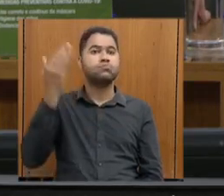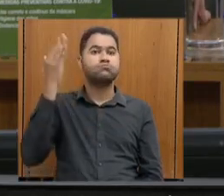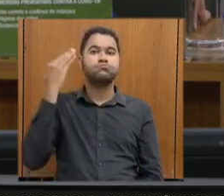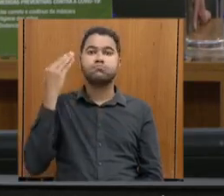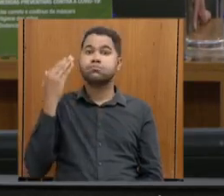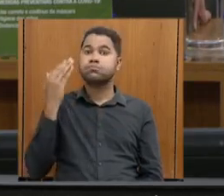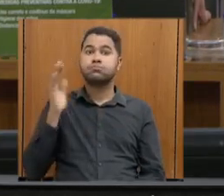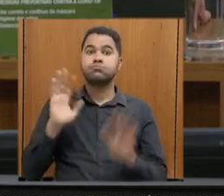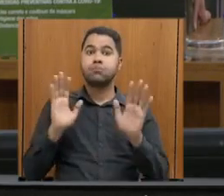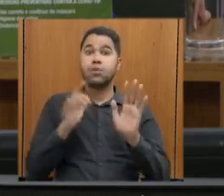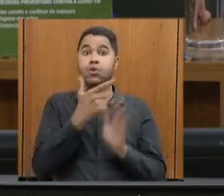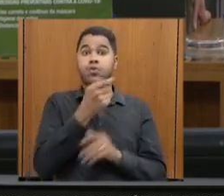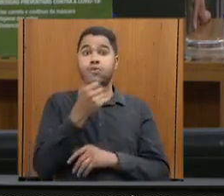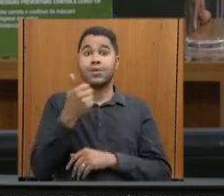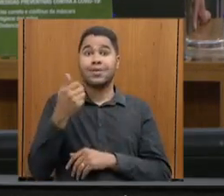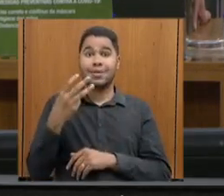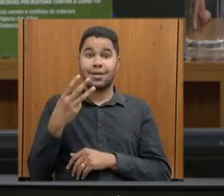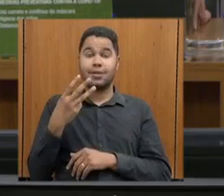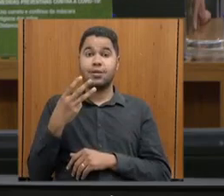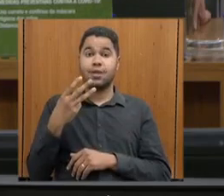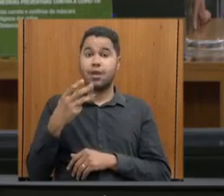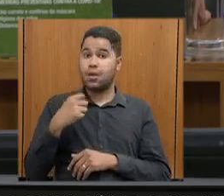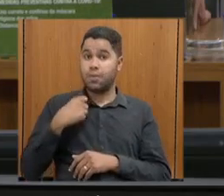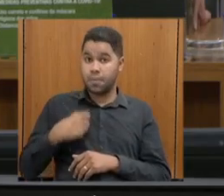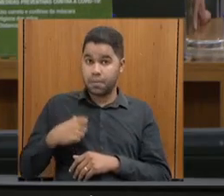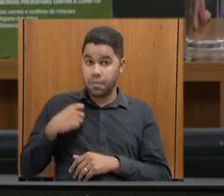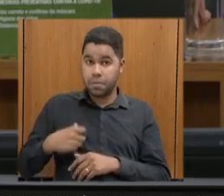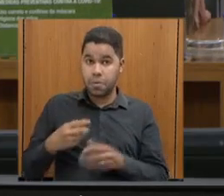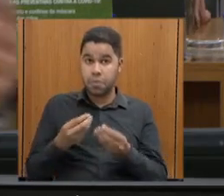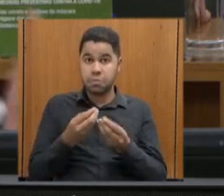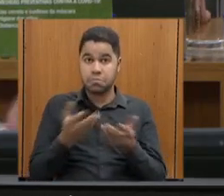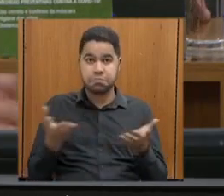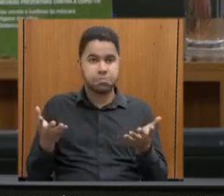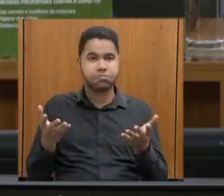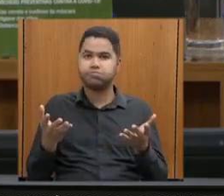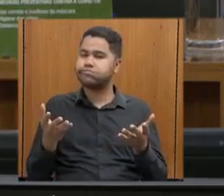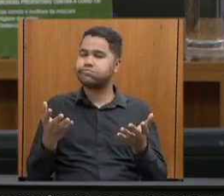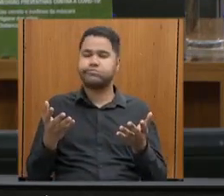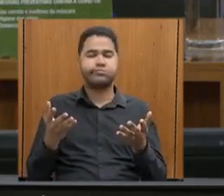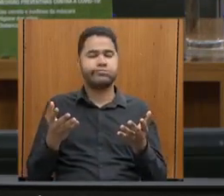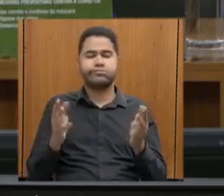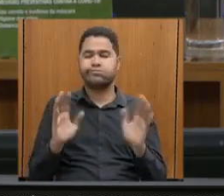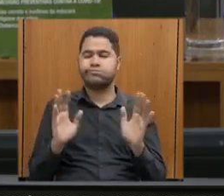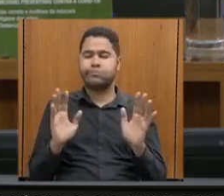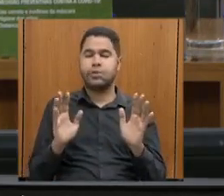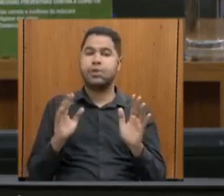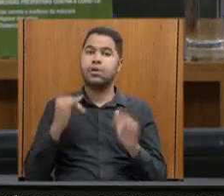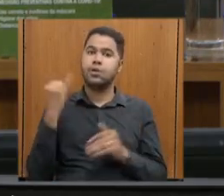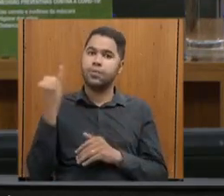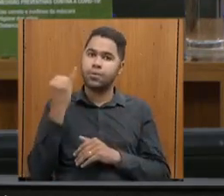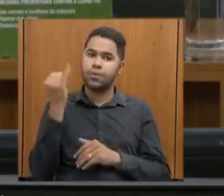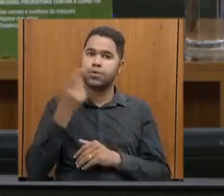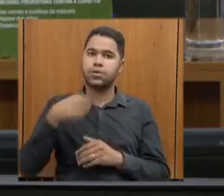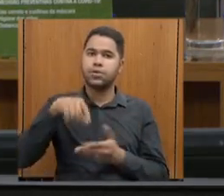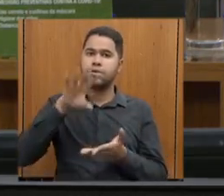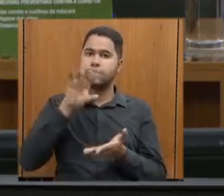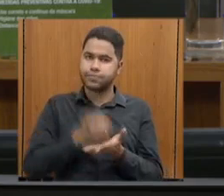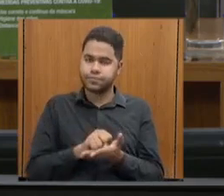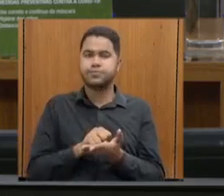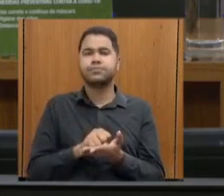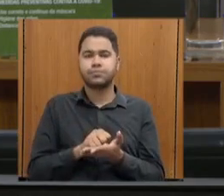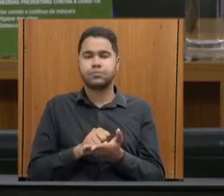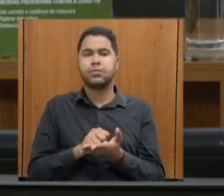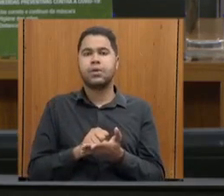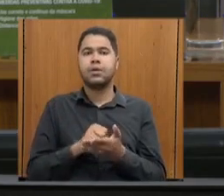acontecia desde 2013 que essas bolsas não eram é reajustados então é importante a gente registrar aqui